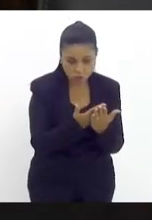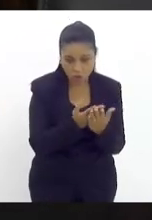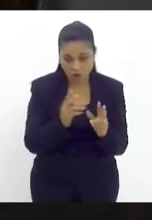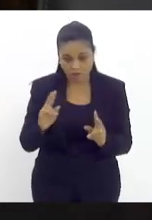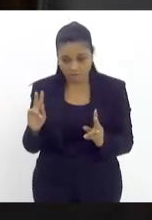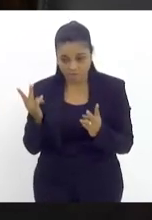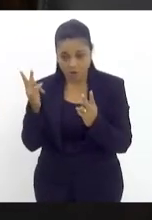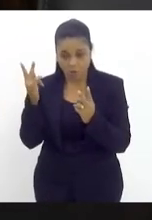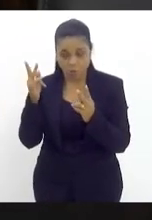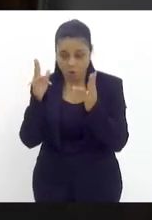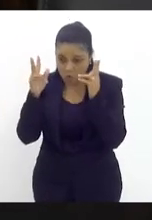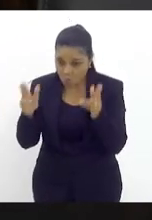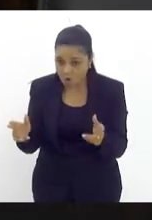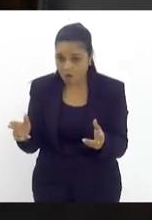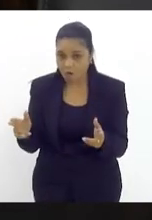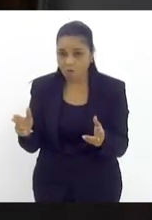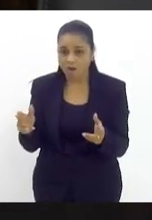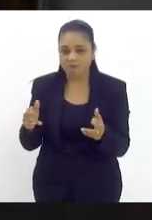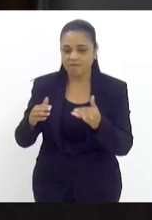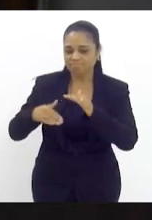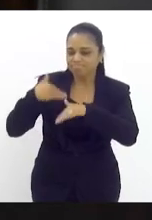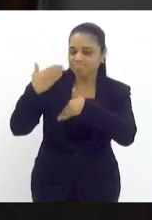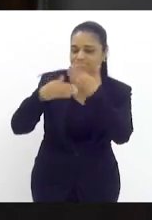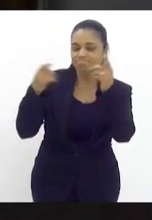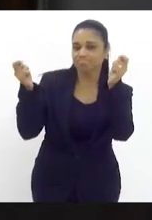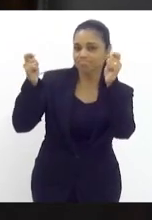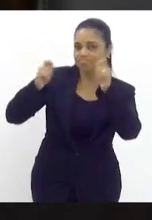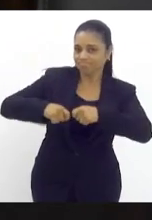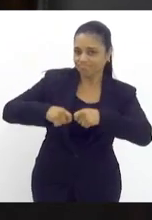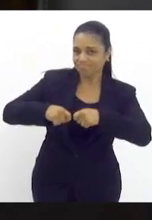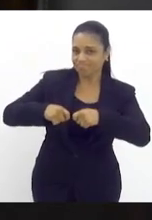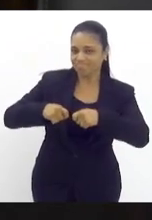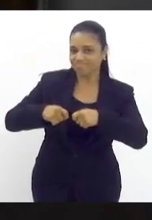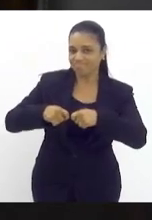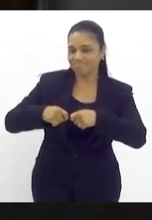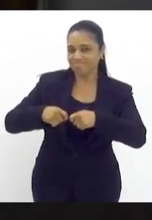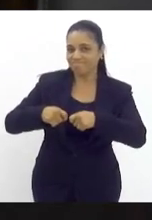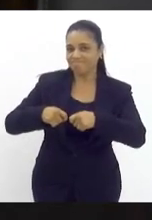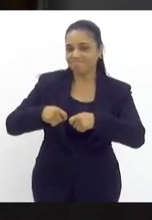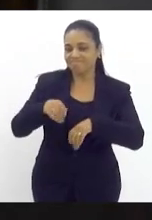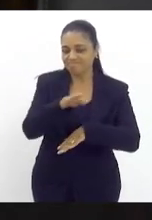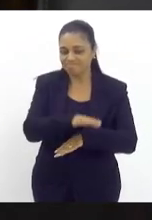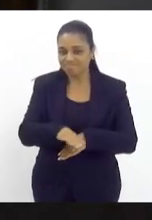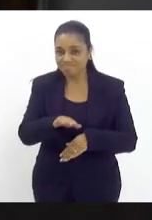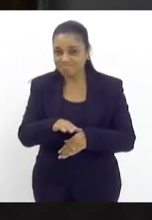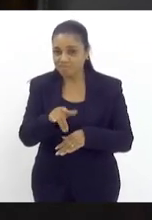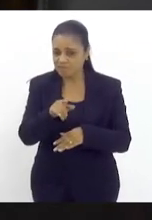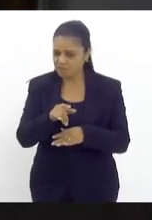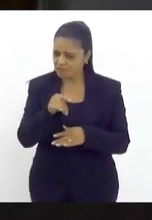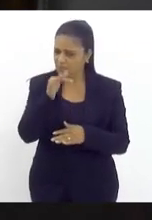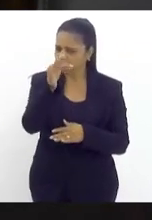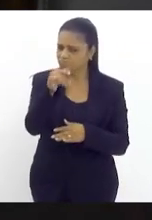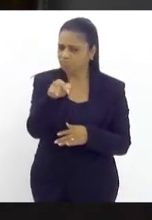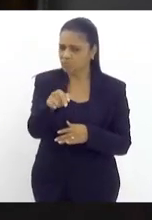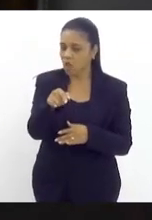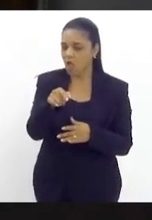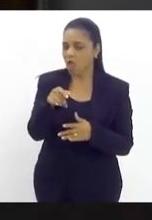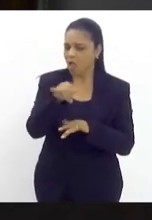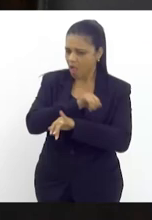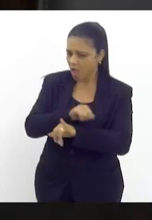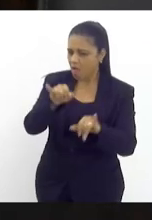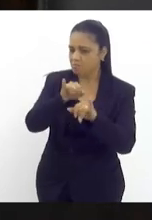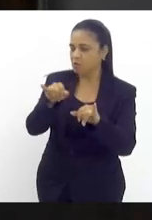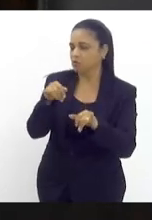essa habilidade, né, de chegar, né, mais lá na frente e falar, não, essa mídia está falando